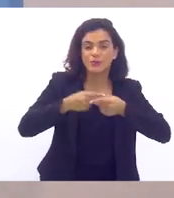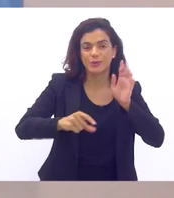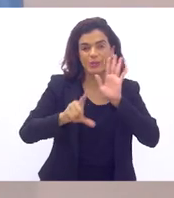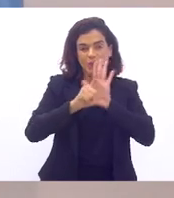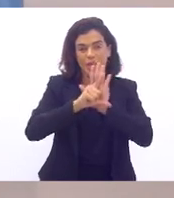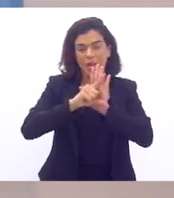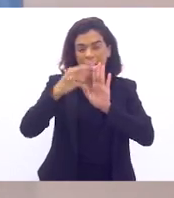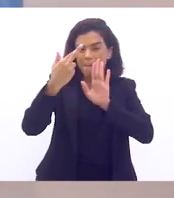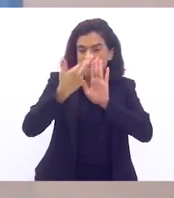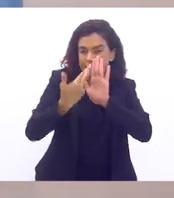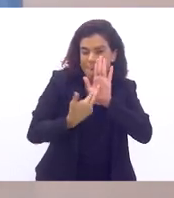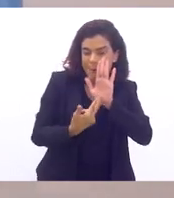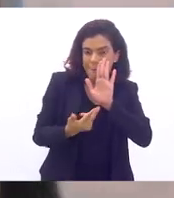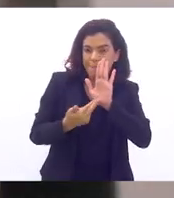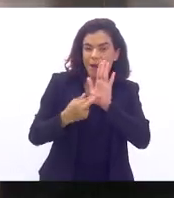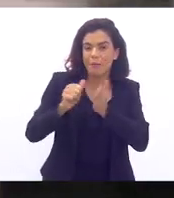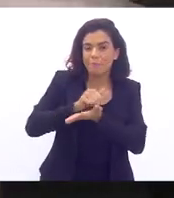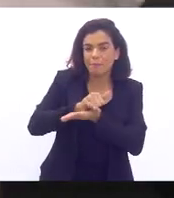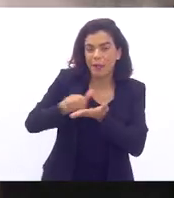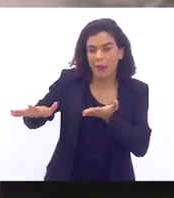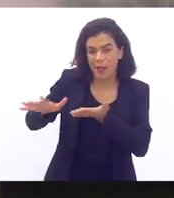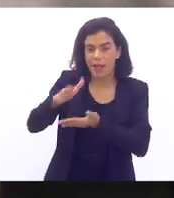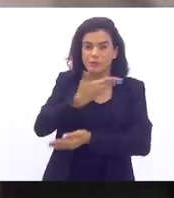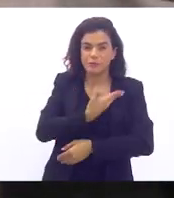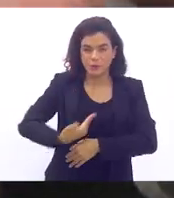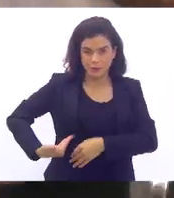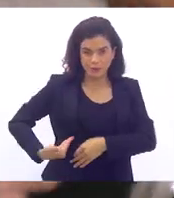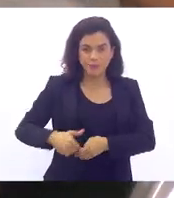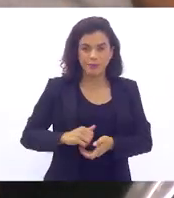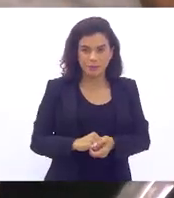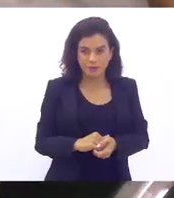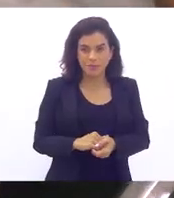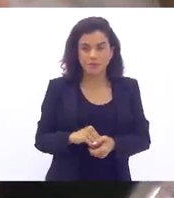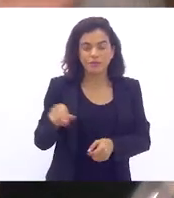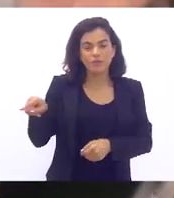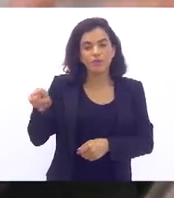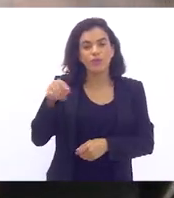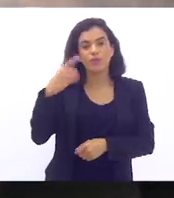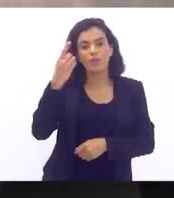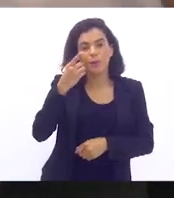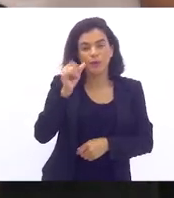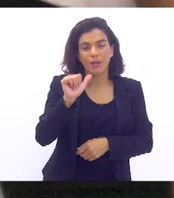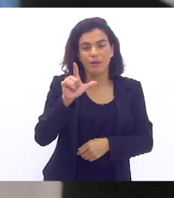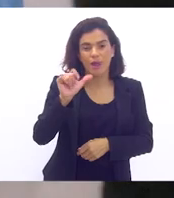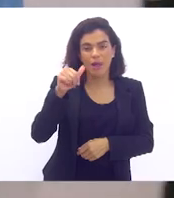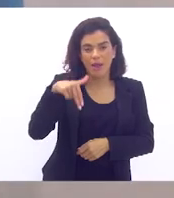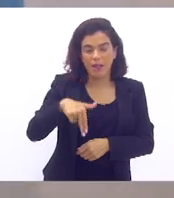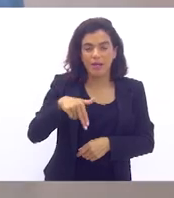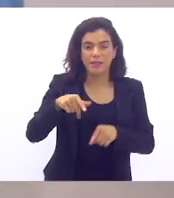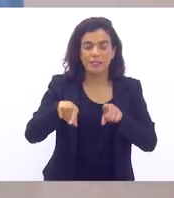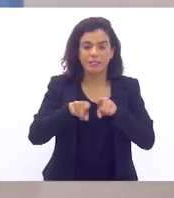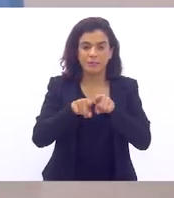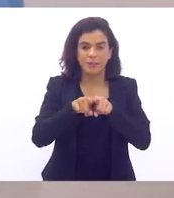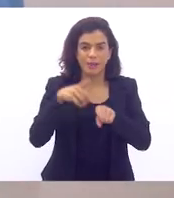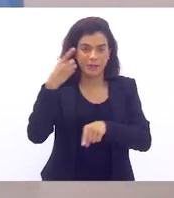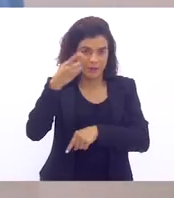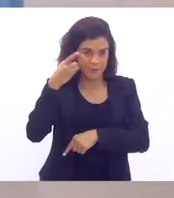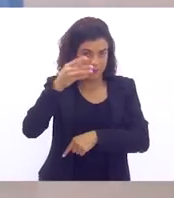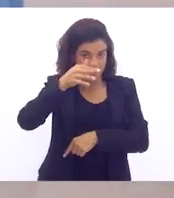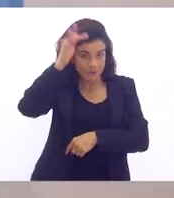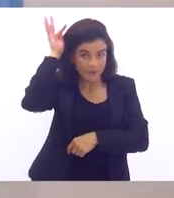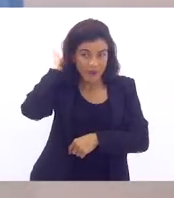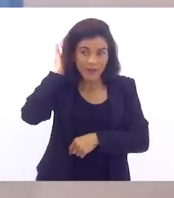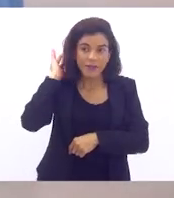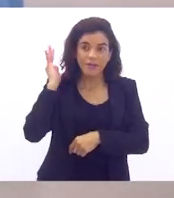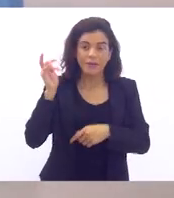então qualquer um de nós aqui tanto Deputado librelon quanto Alan Lopes e o Fred Pacheco todos nós juntos